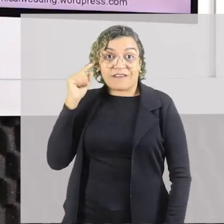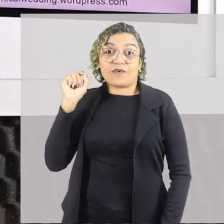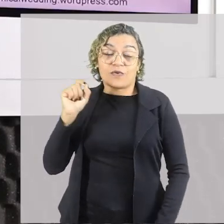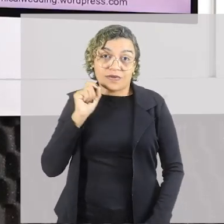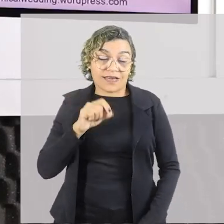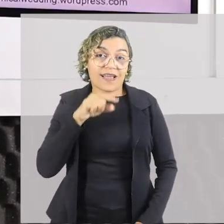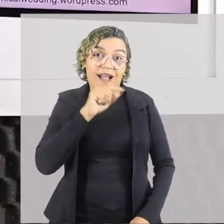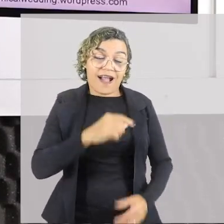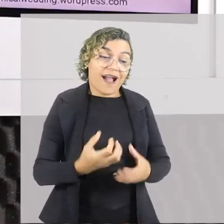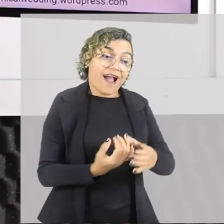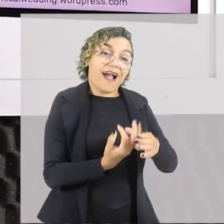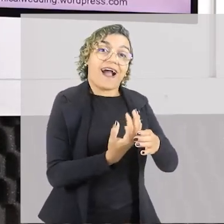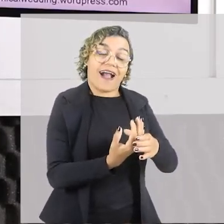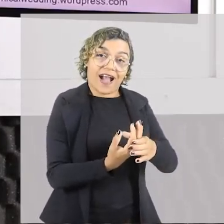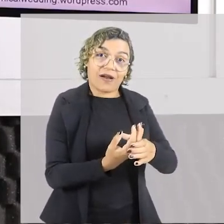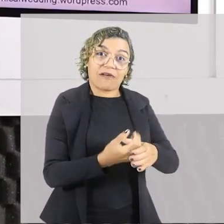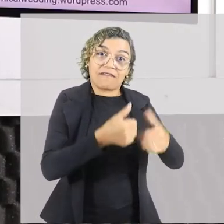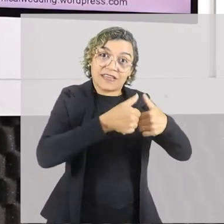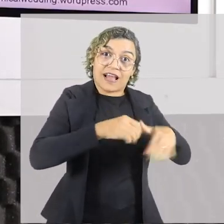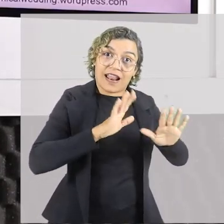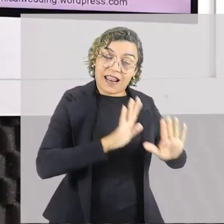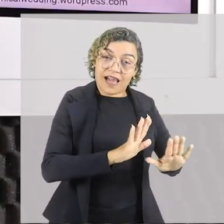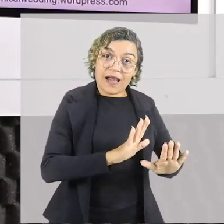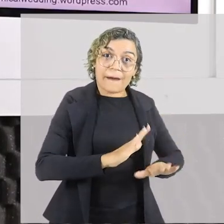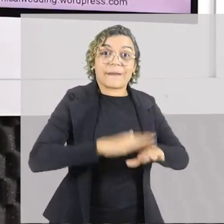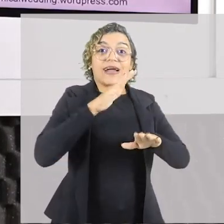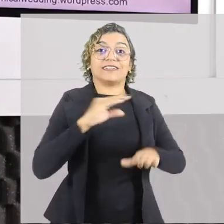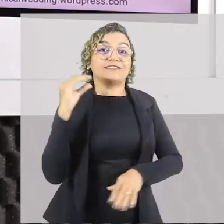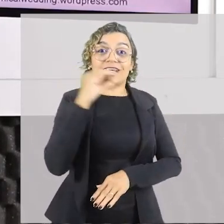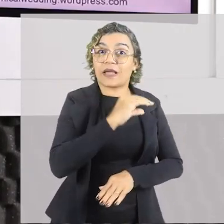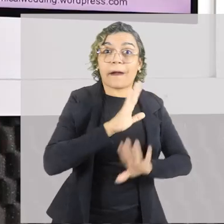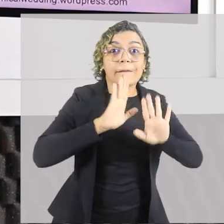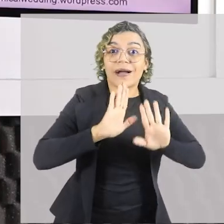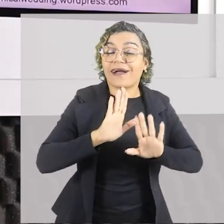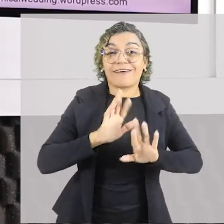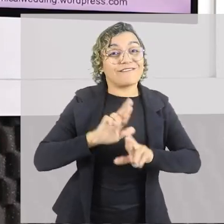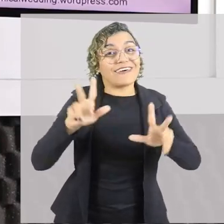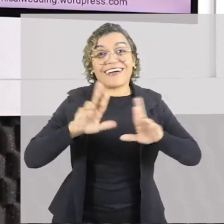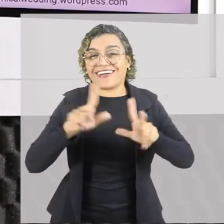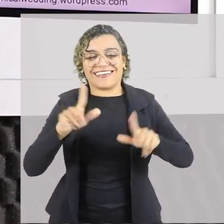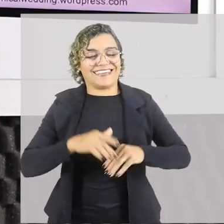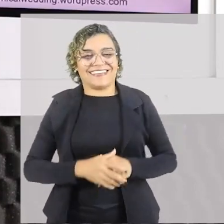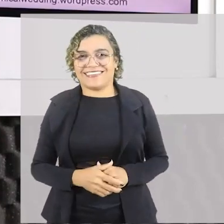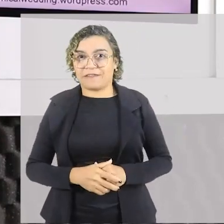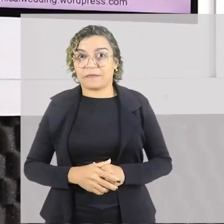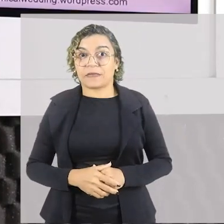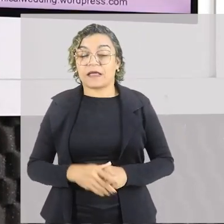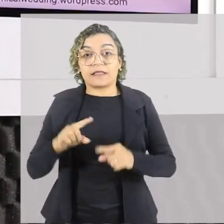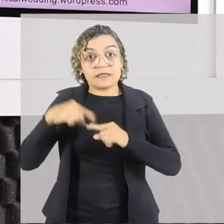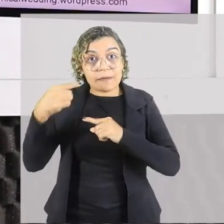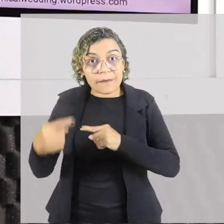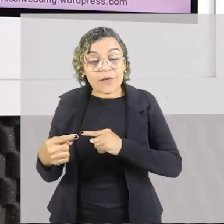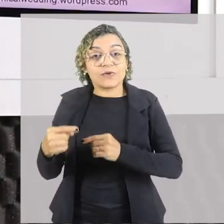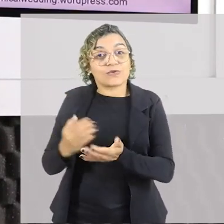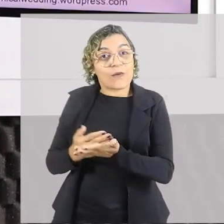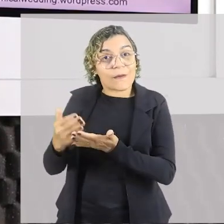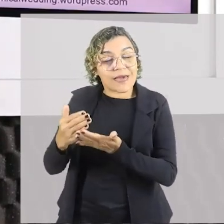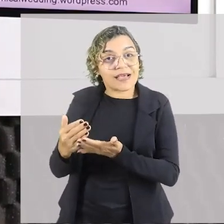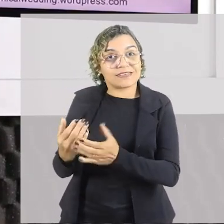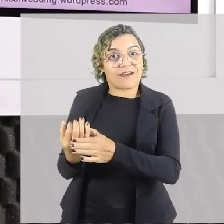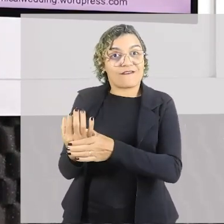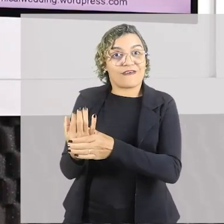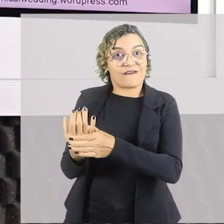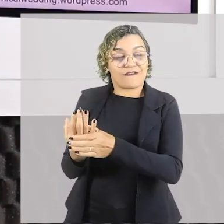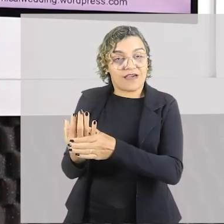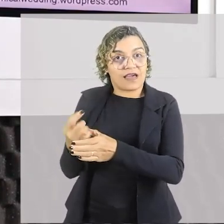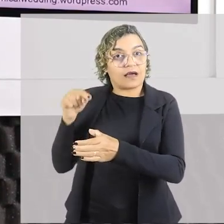aquela água no fogo, mais quente ela ficava. Só que tem um detalhe, gente. Depois que começou a ferver, todo o calor que eu fornecer